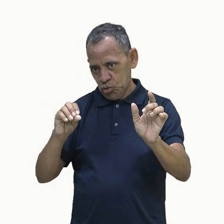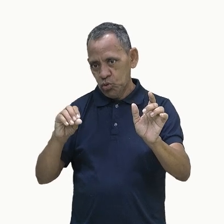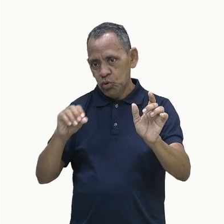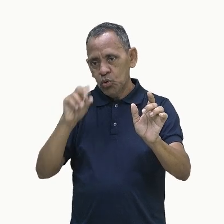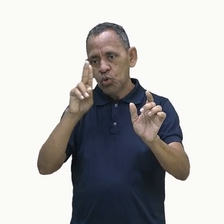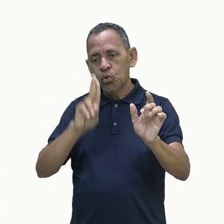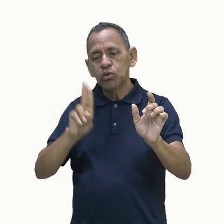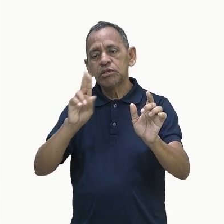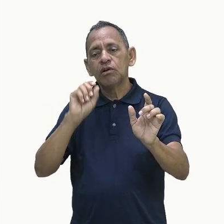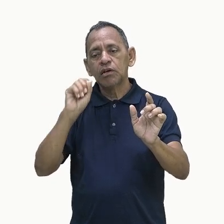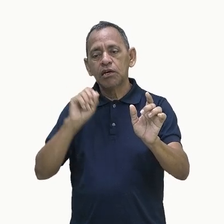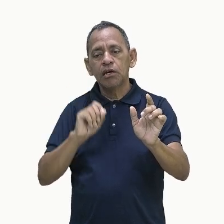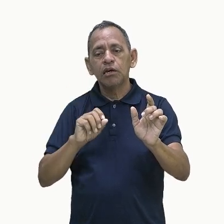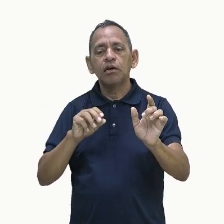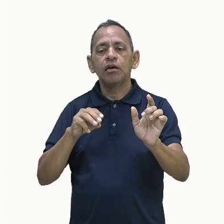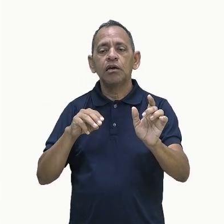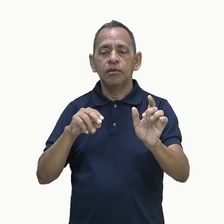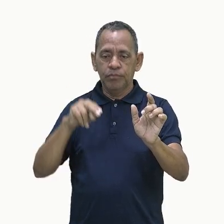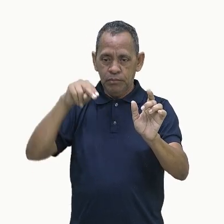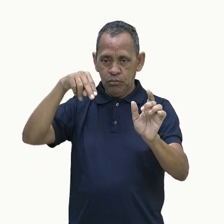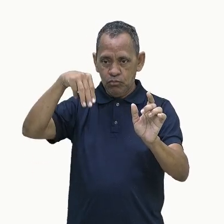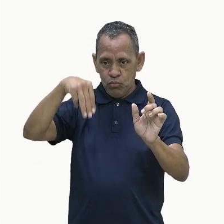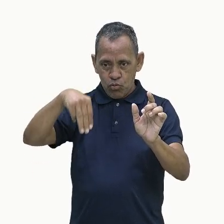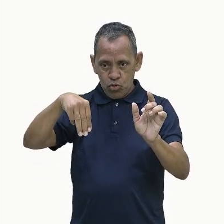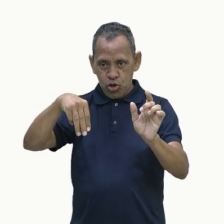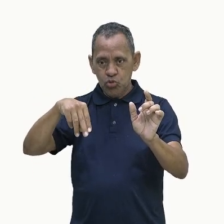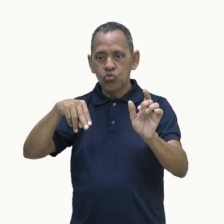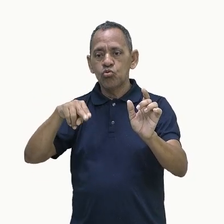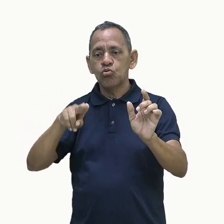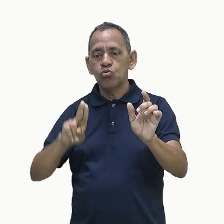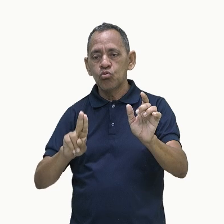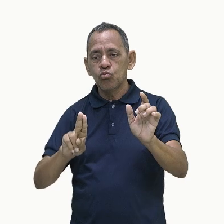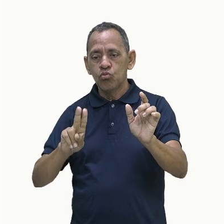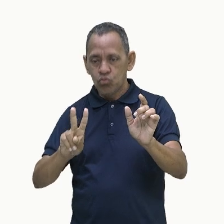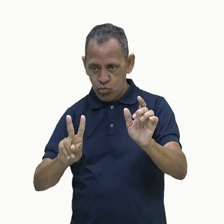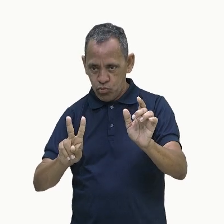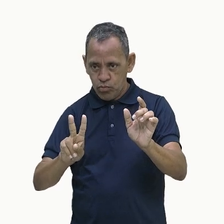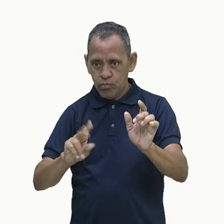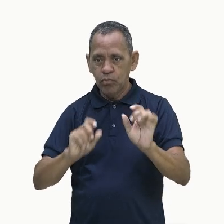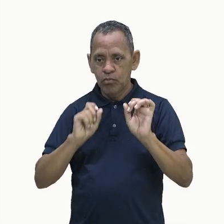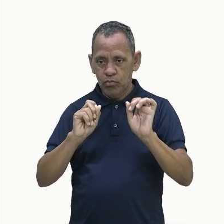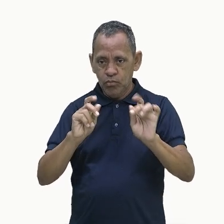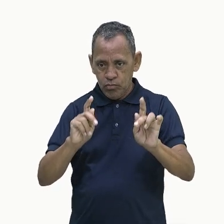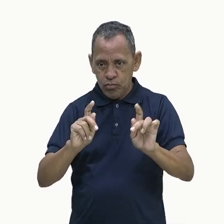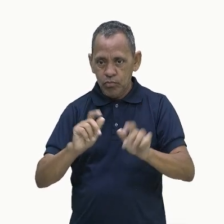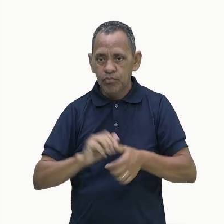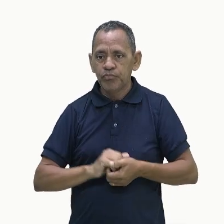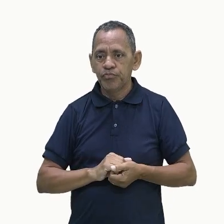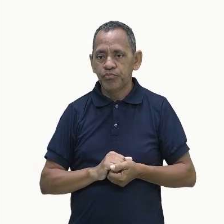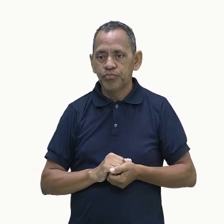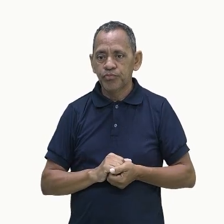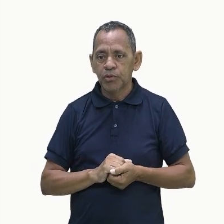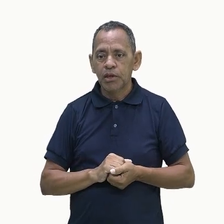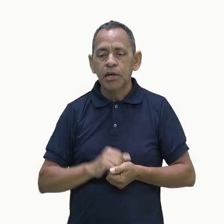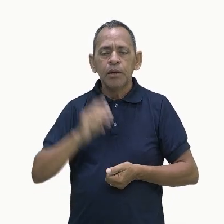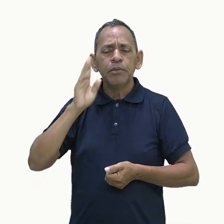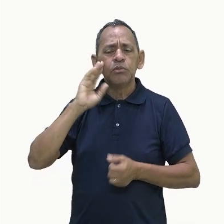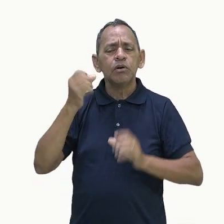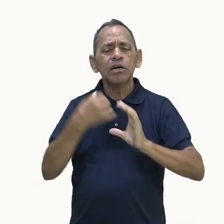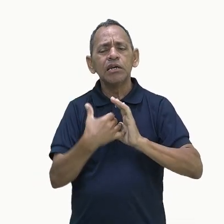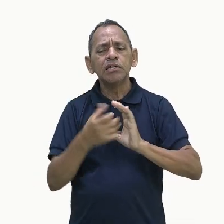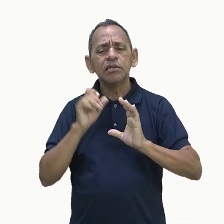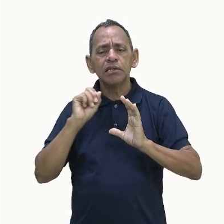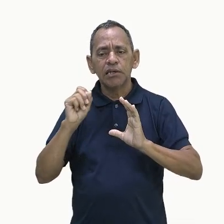MUV. Logo, é o movimento uniformemente variado. E qual é a principal